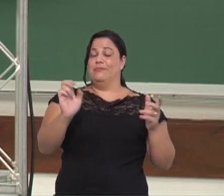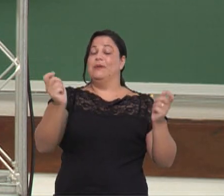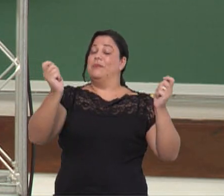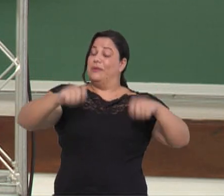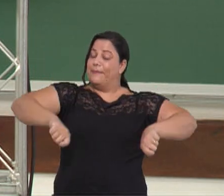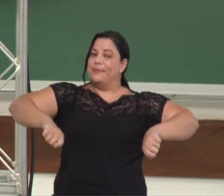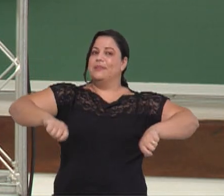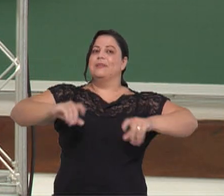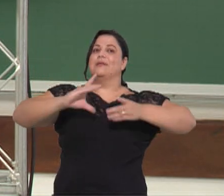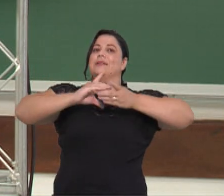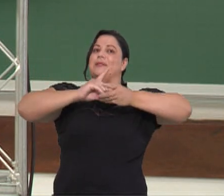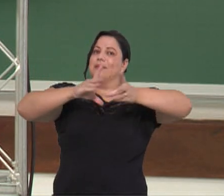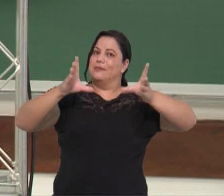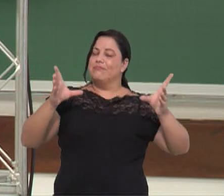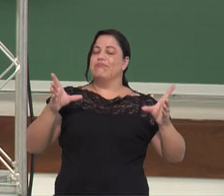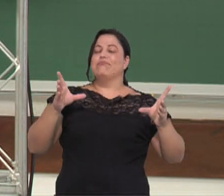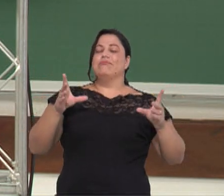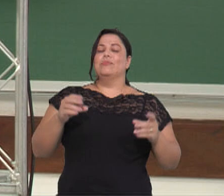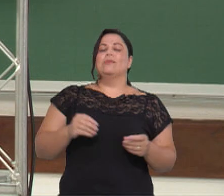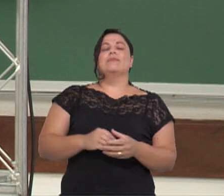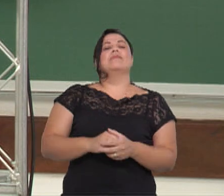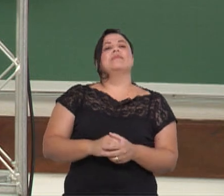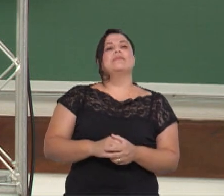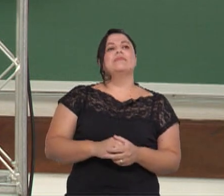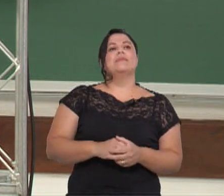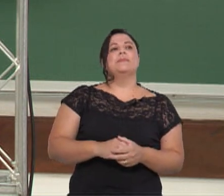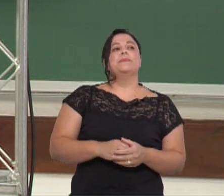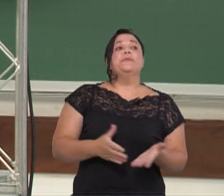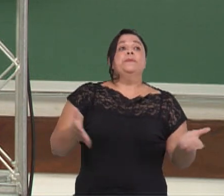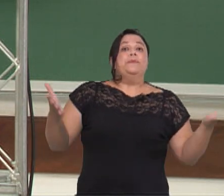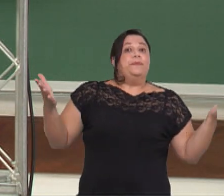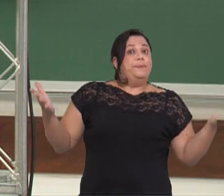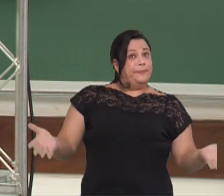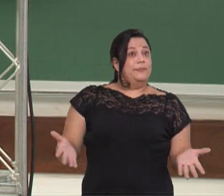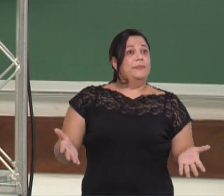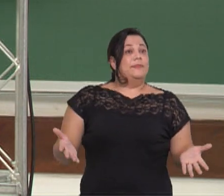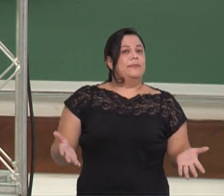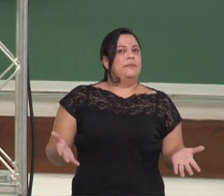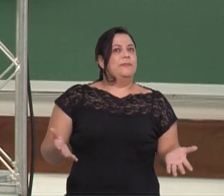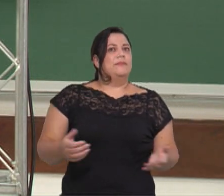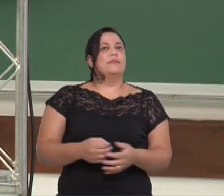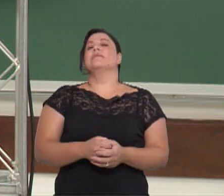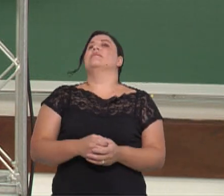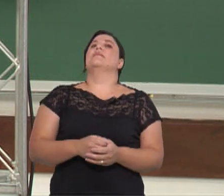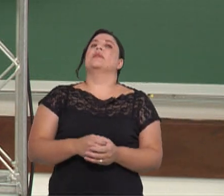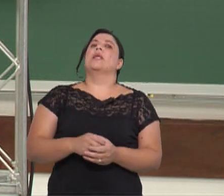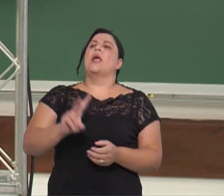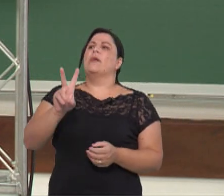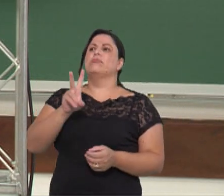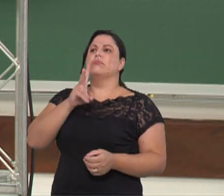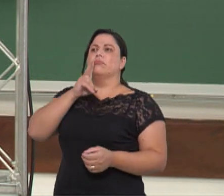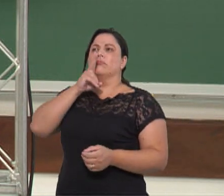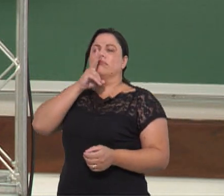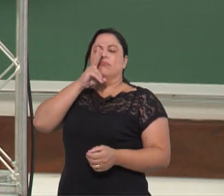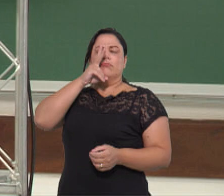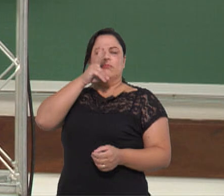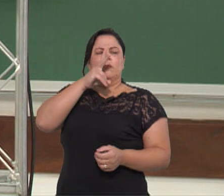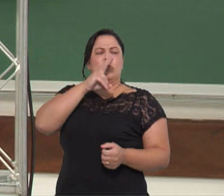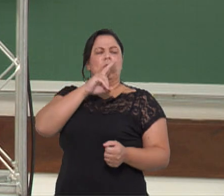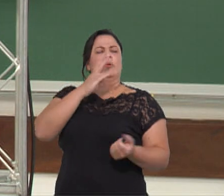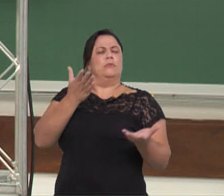uma Constituição. Então, veja bem, eu tenho forças antagônicas ali naquele